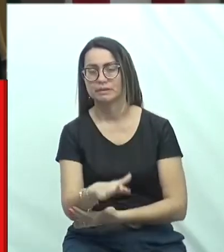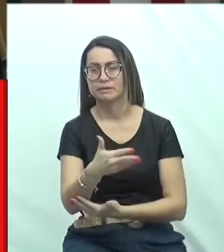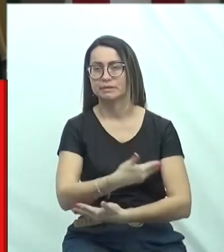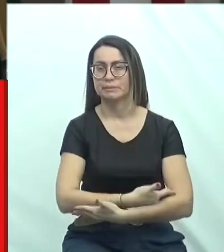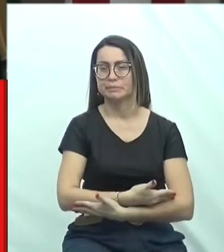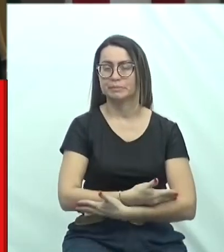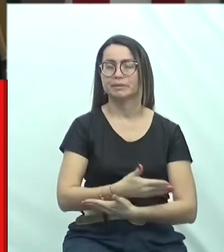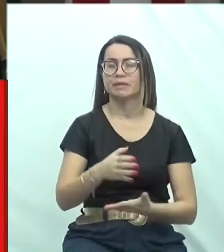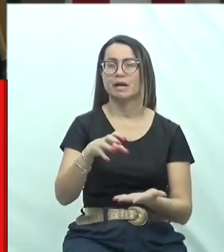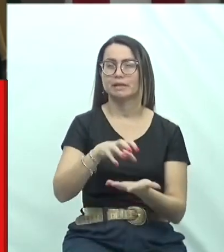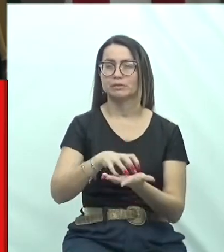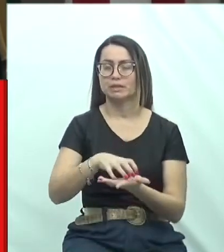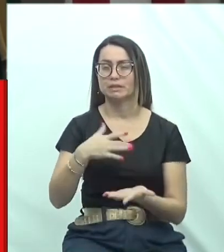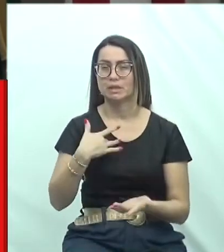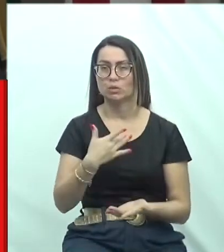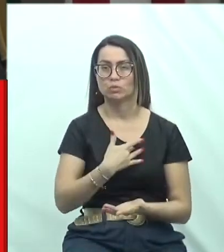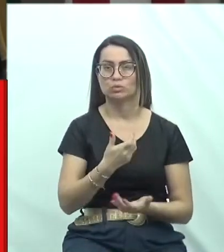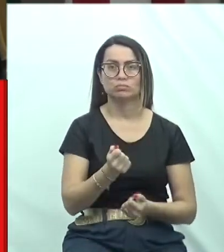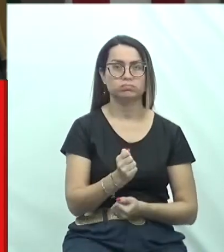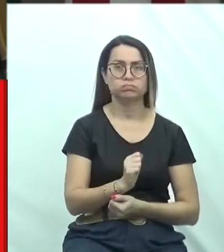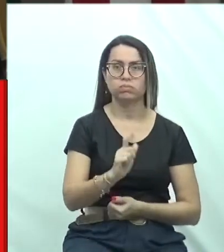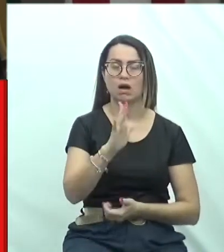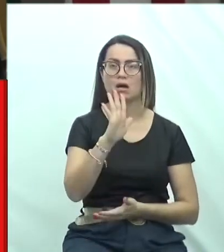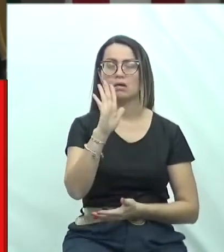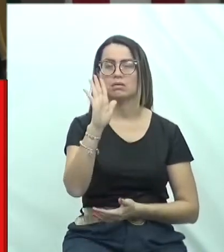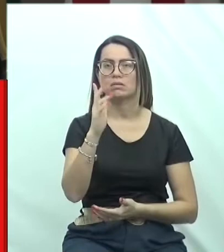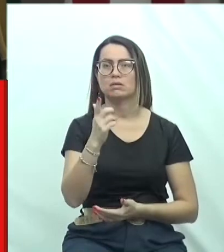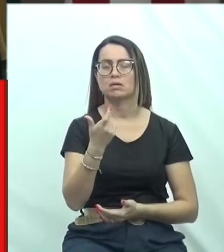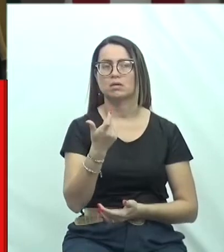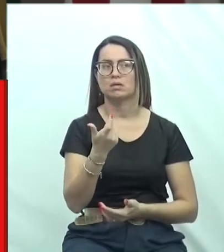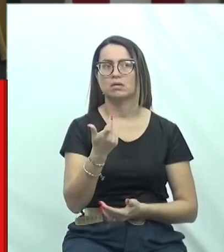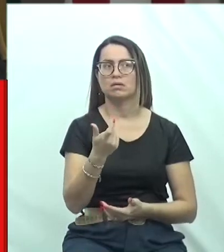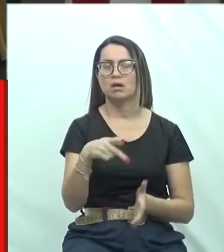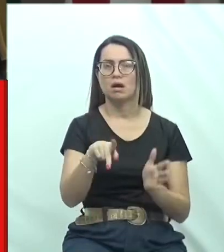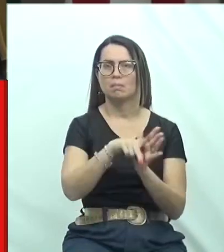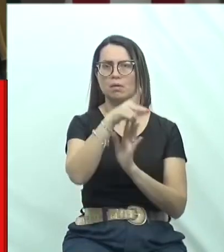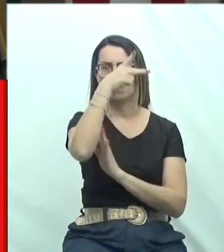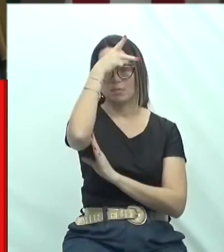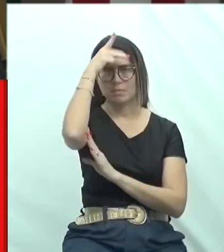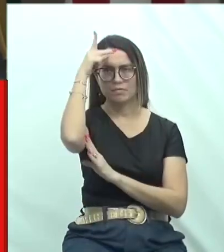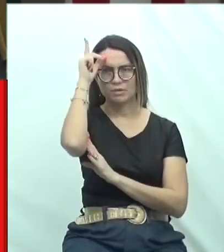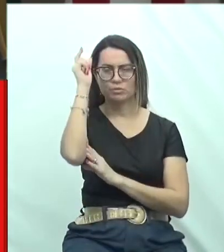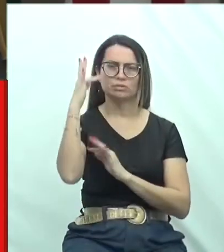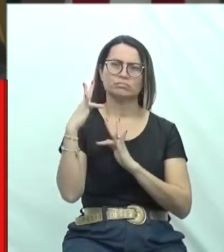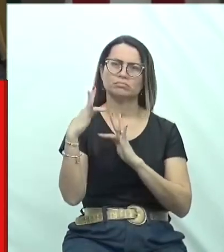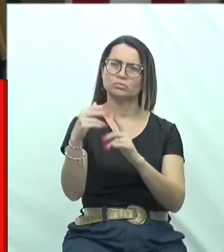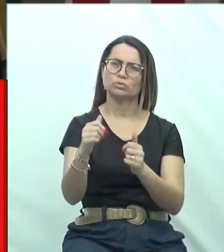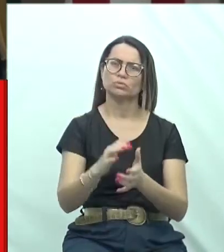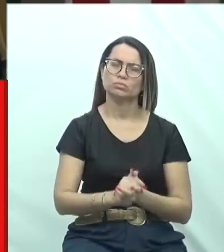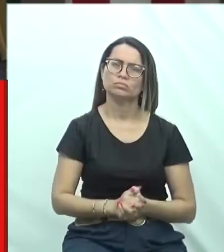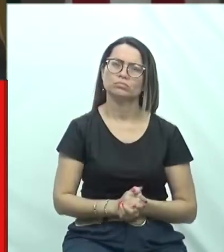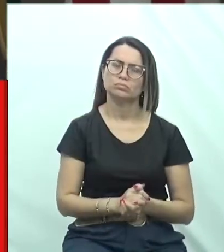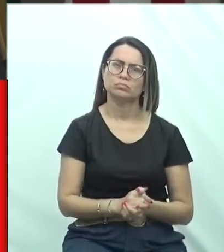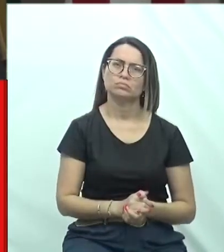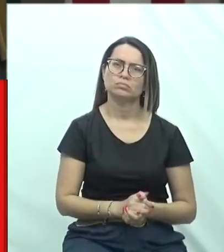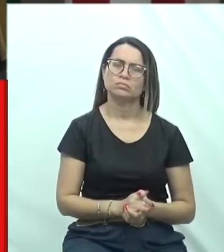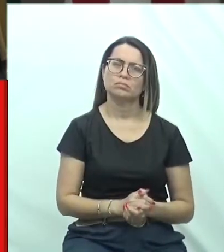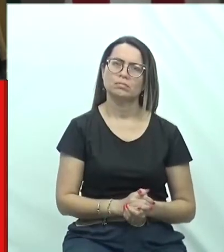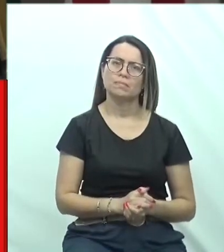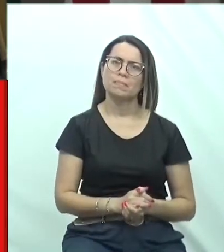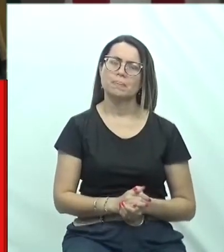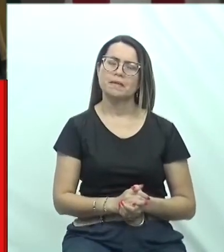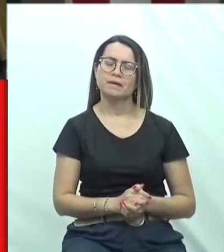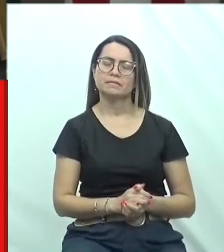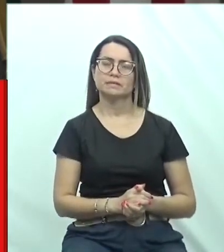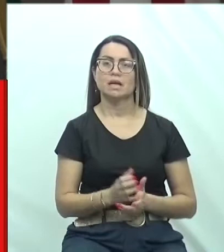as unidades de saúde, a própria prefeitura, enfim, deve ser elevado o valor que se paga